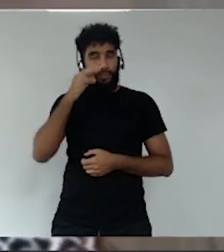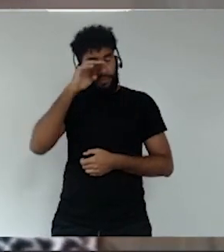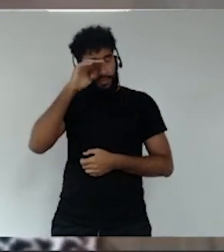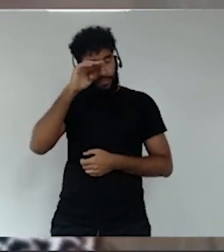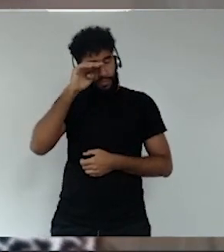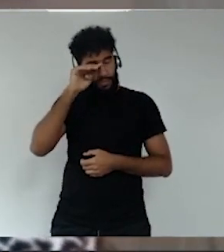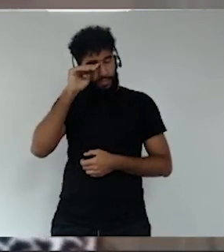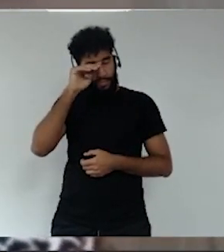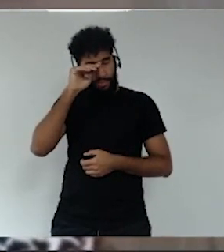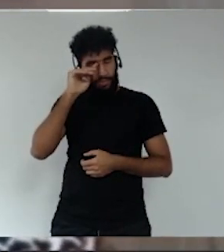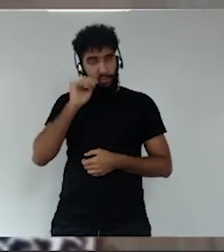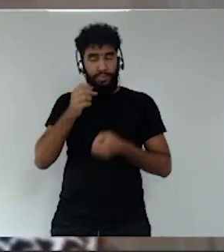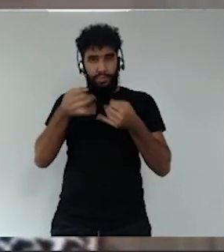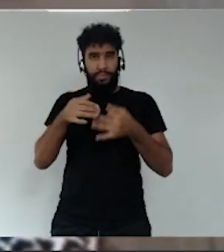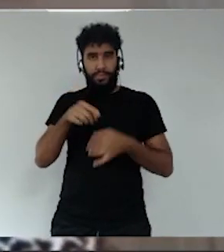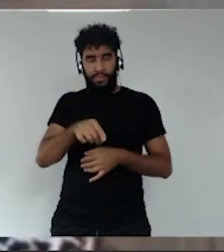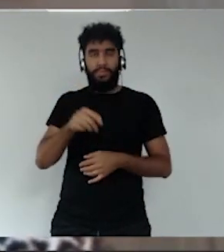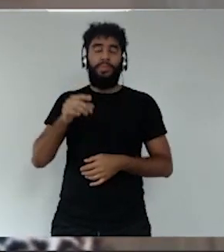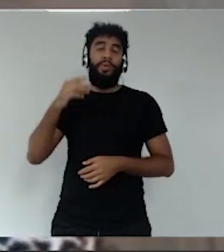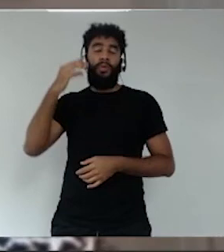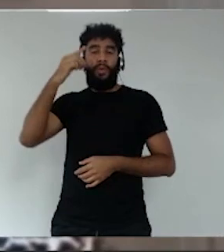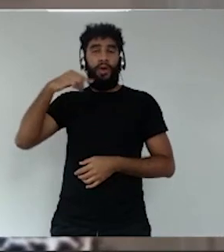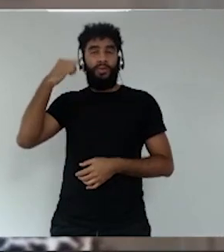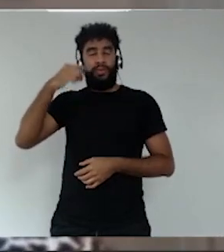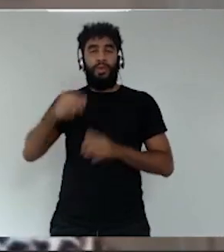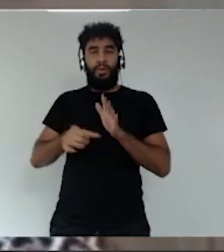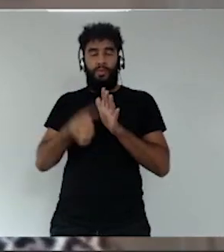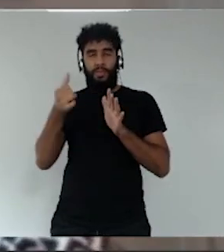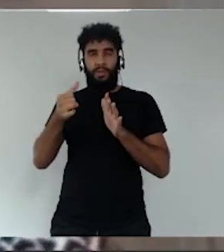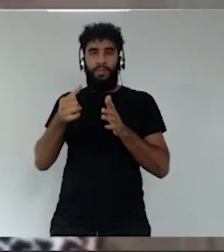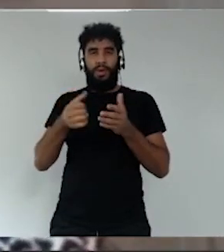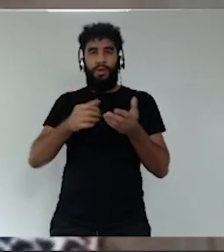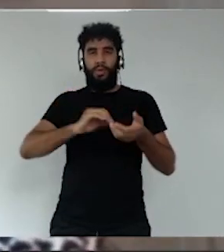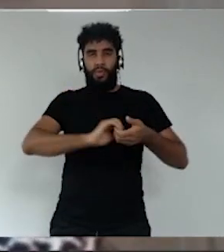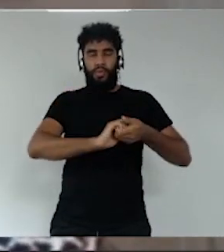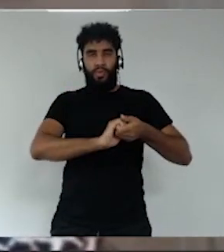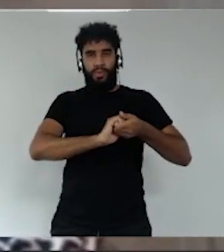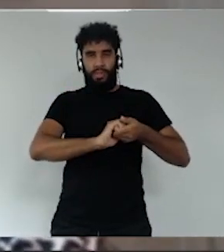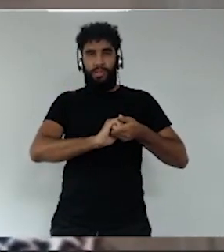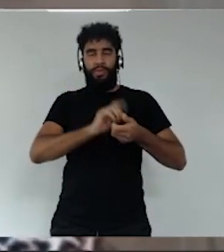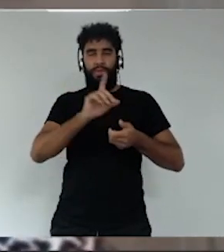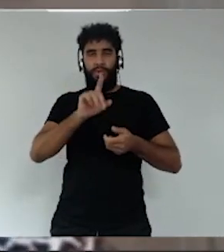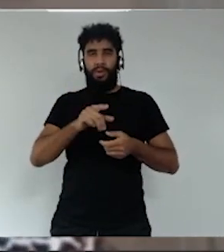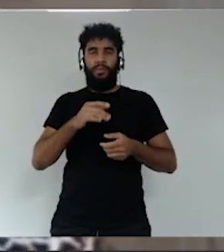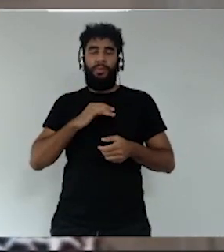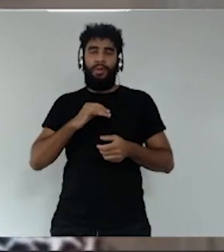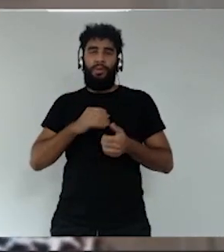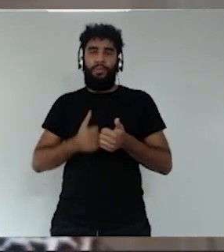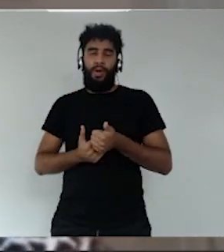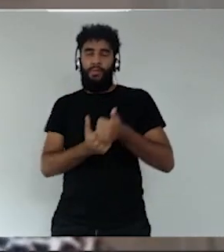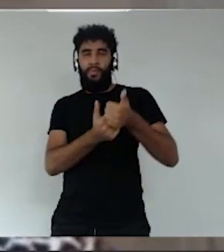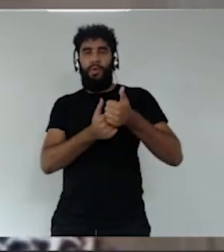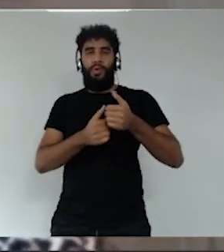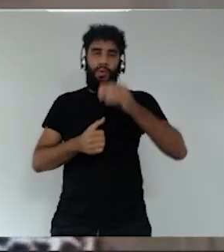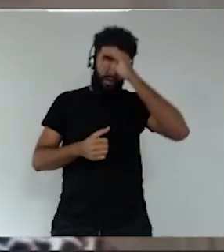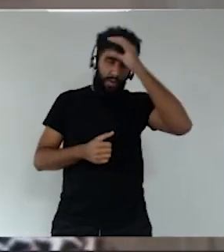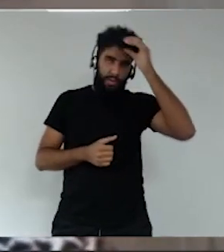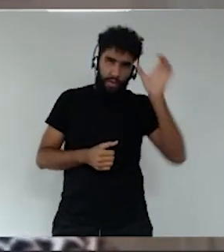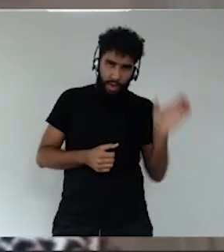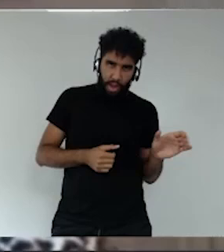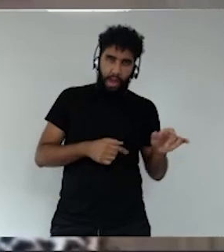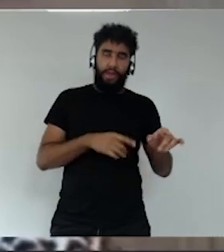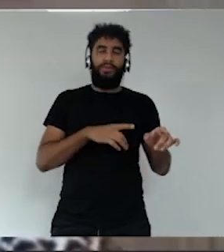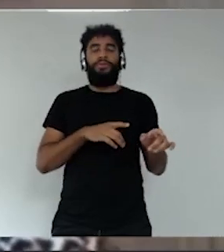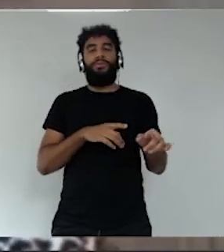fala exatamente que o advogado é o primeiro conciliador da causa, que cabe ao advogado, ao atender um cliente, incentivar